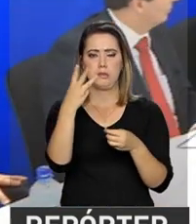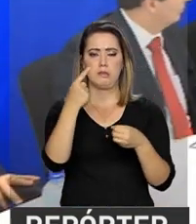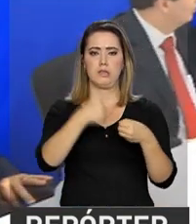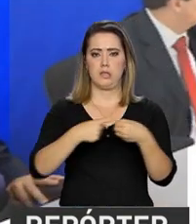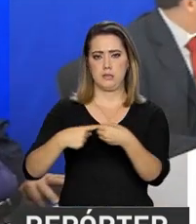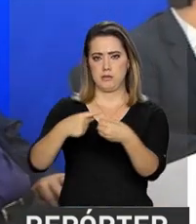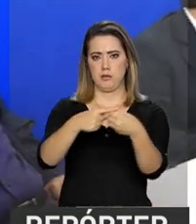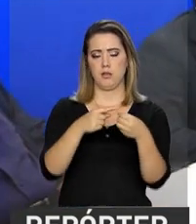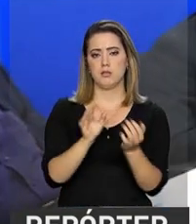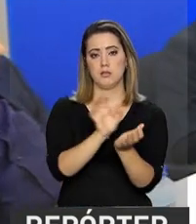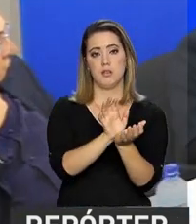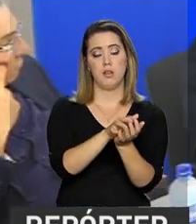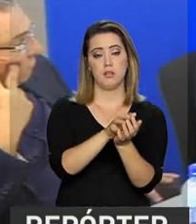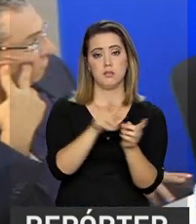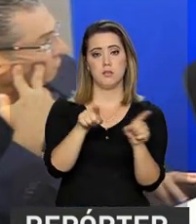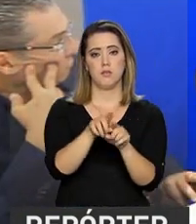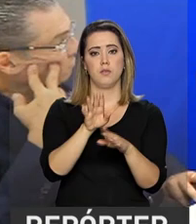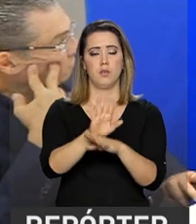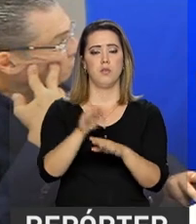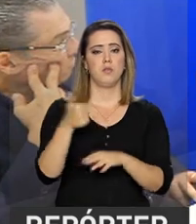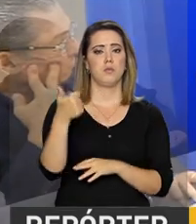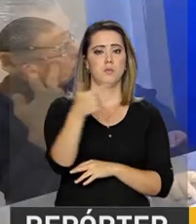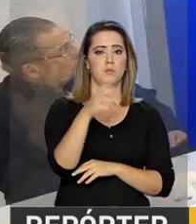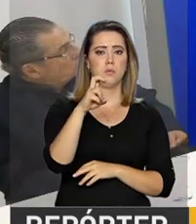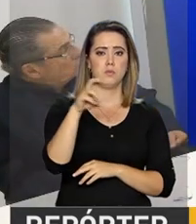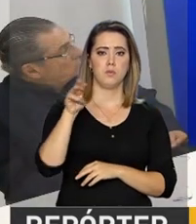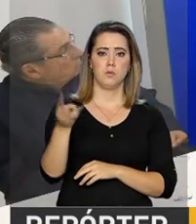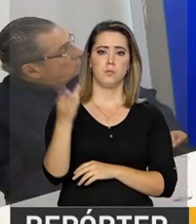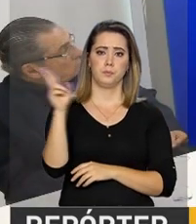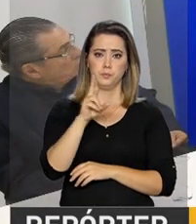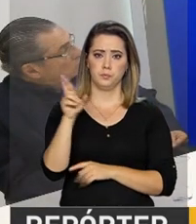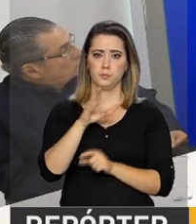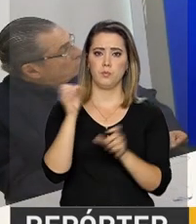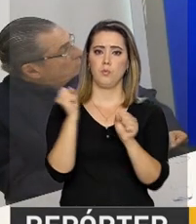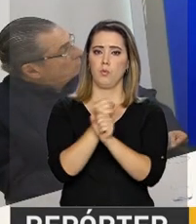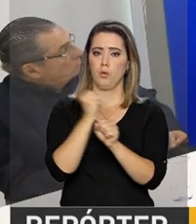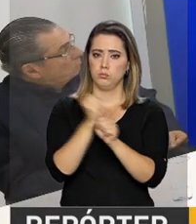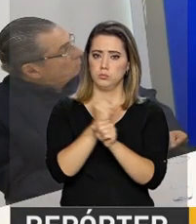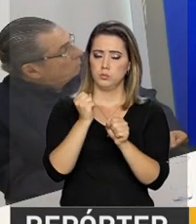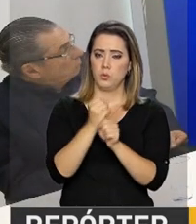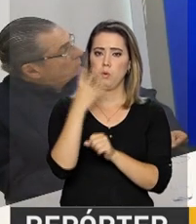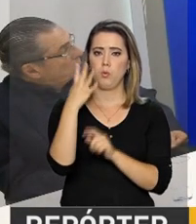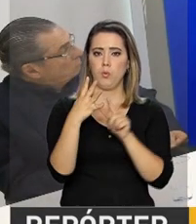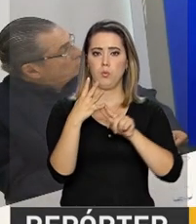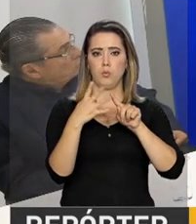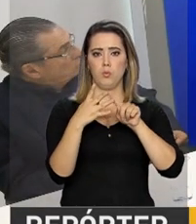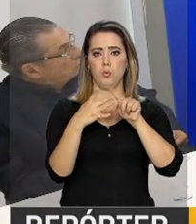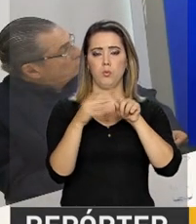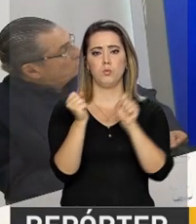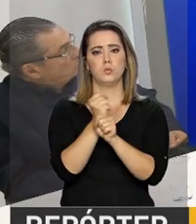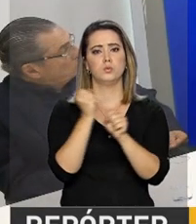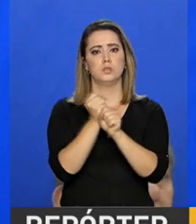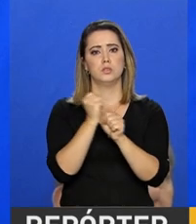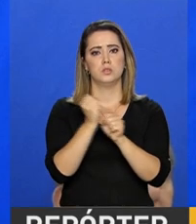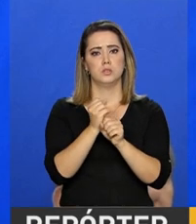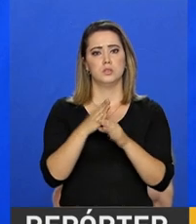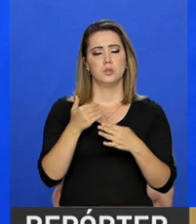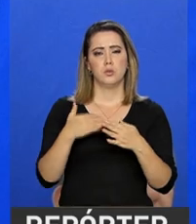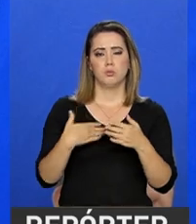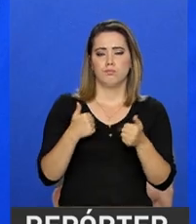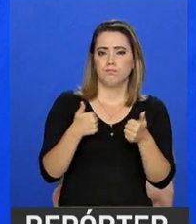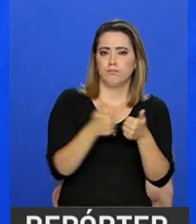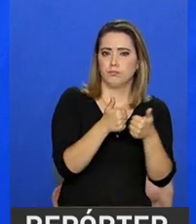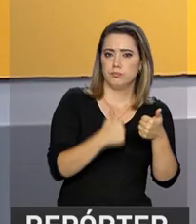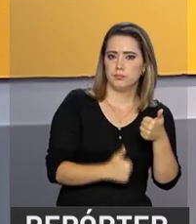recife vai receber investimento de mais de 125 milhões de reais para a conclusão de quatro etapas das obras de contenção de